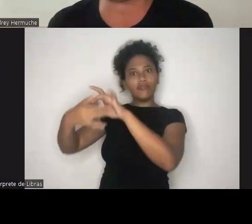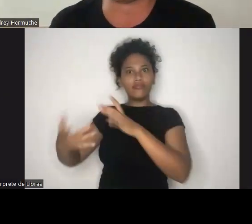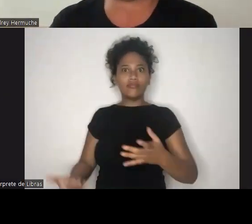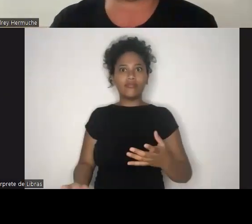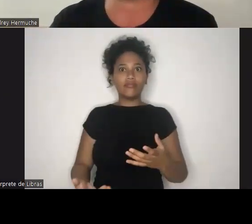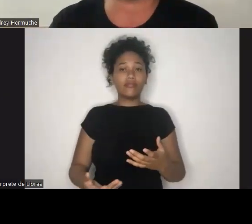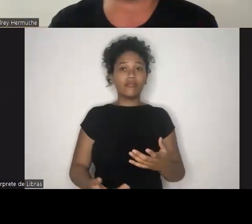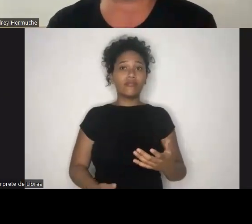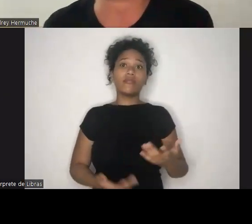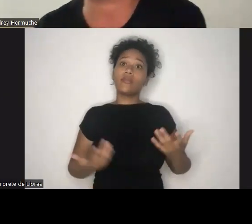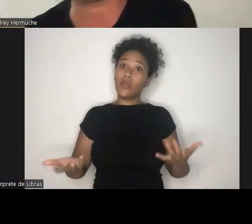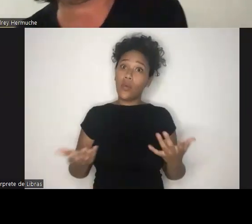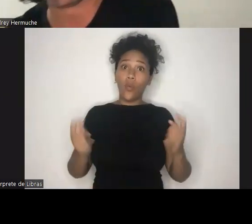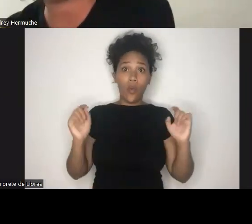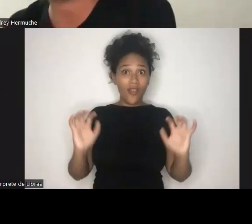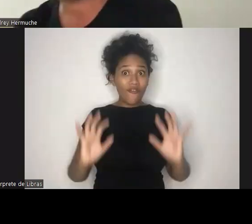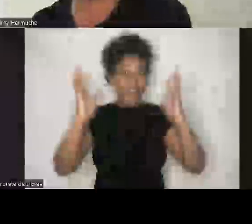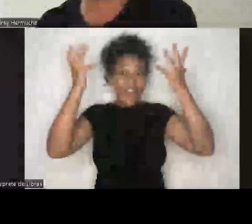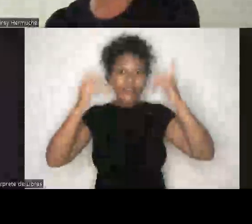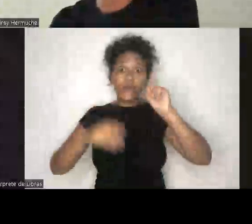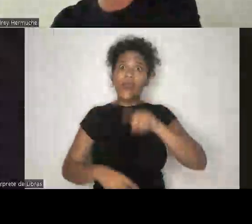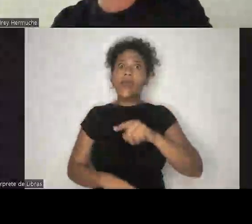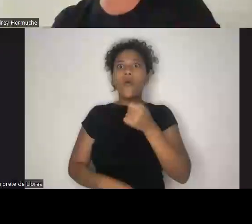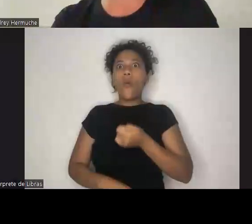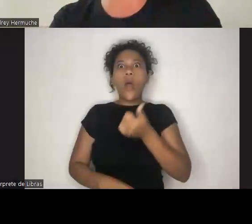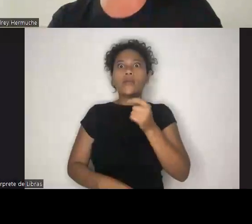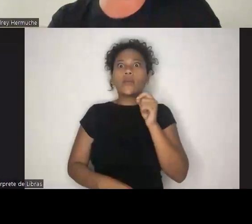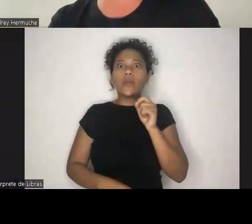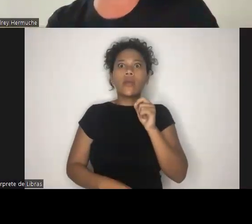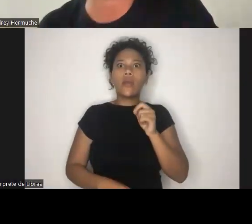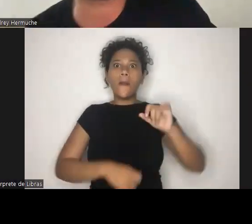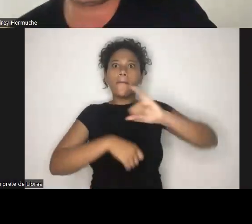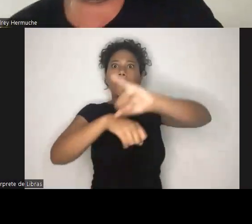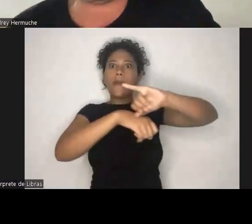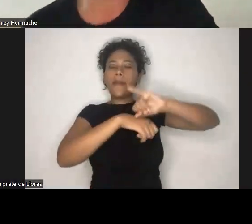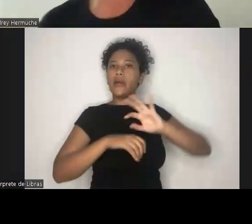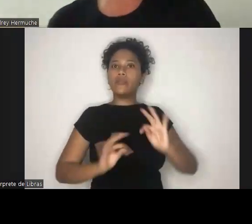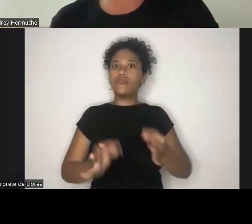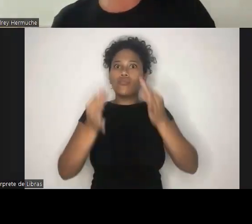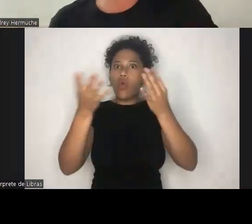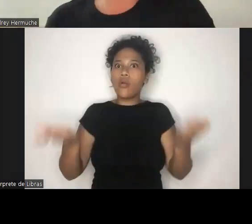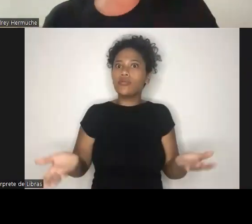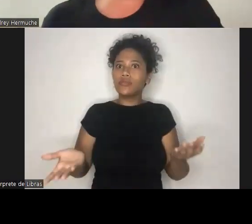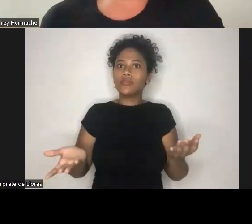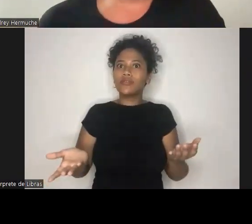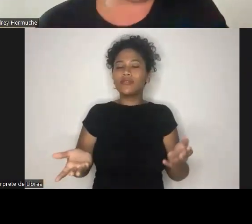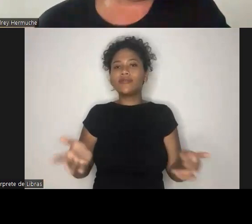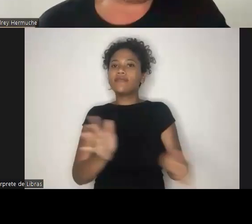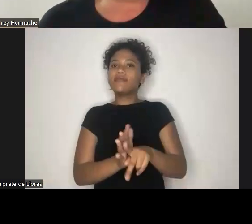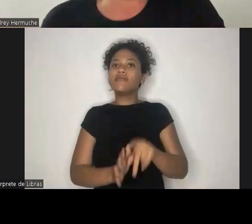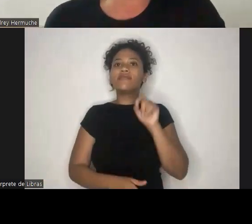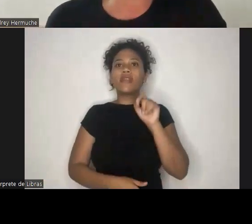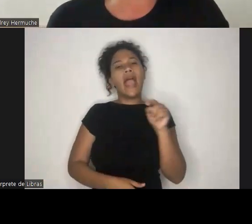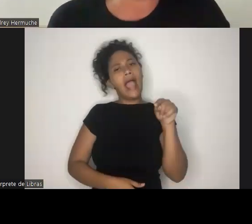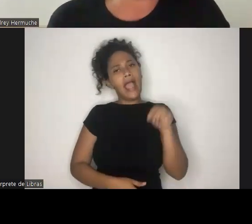assim o evento ele passa a ser quase uma grande exposição tecnológica né de e essa